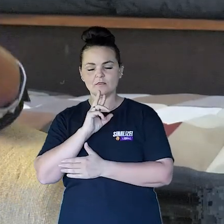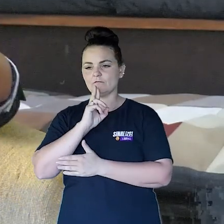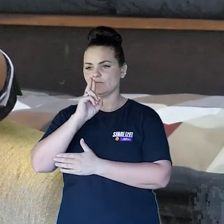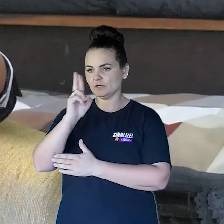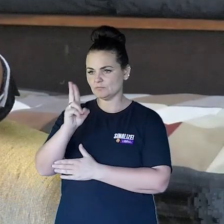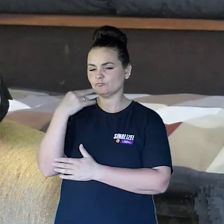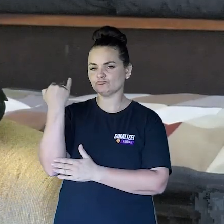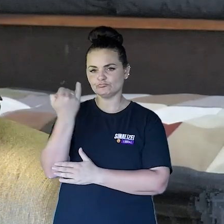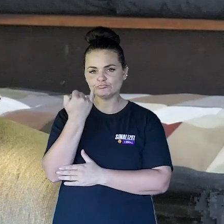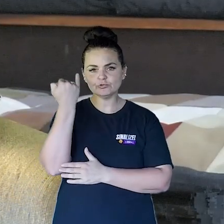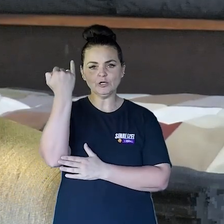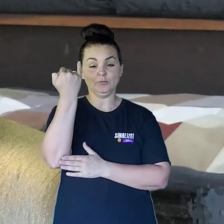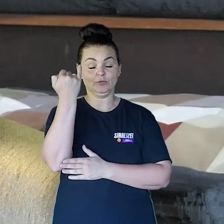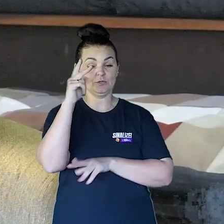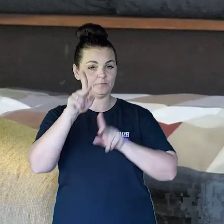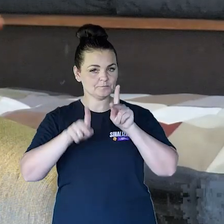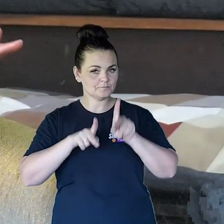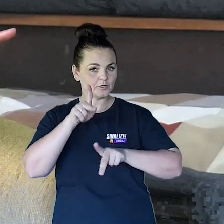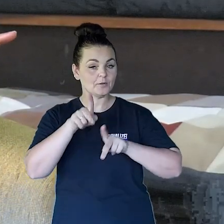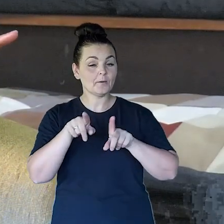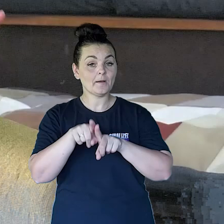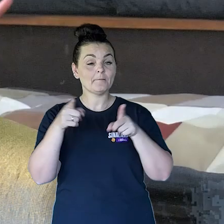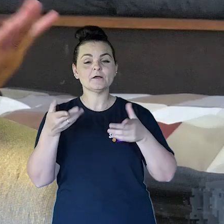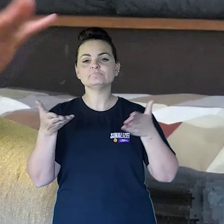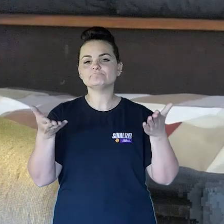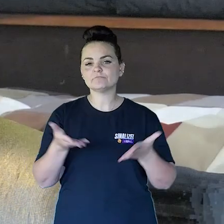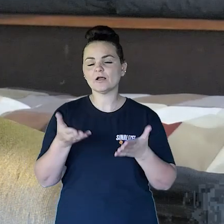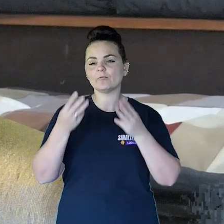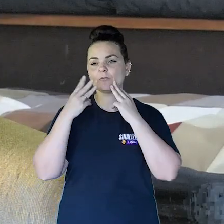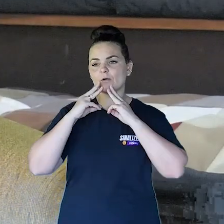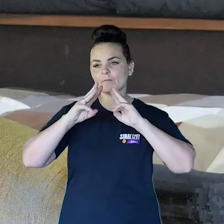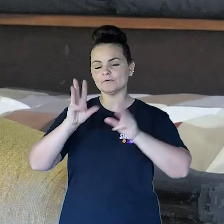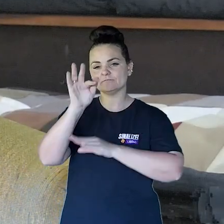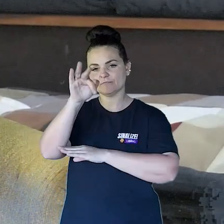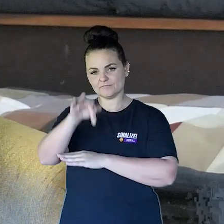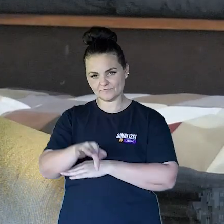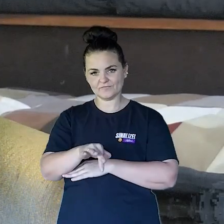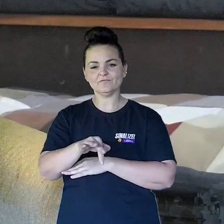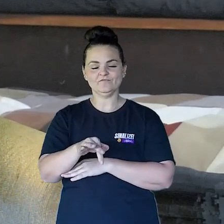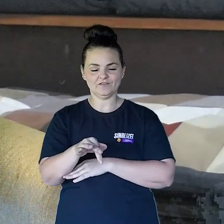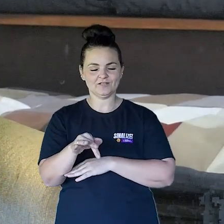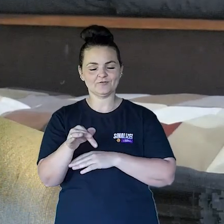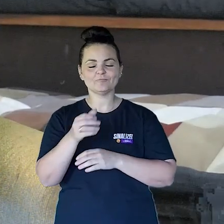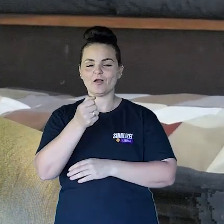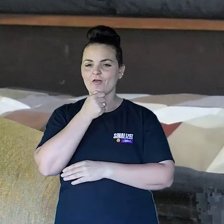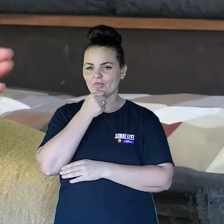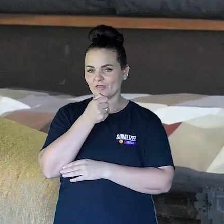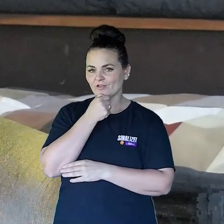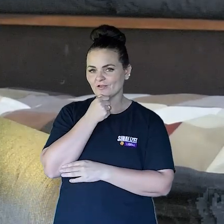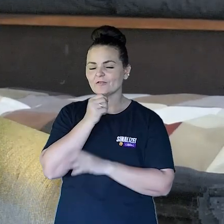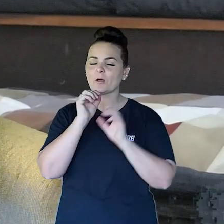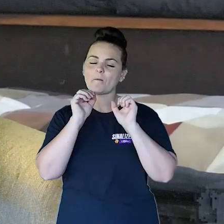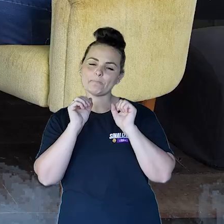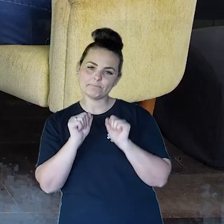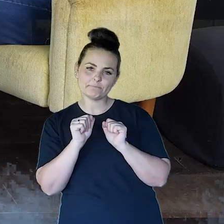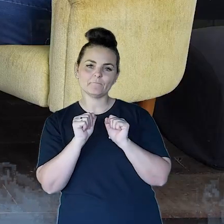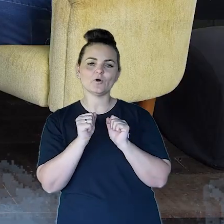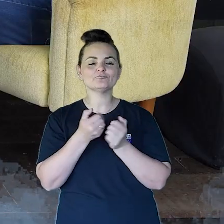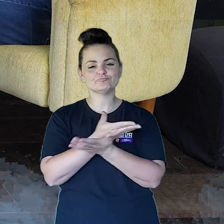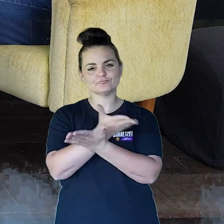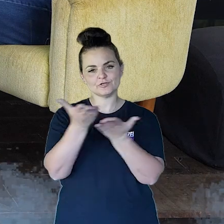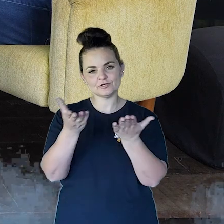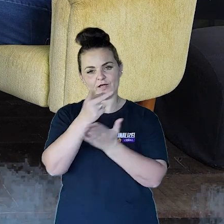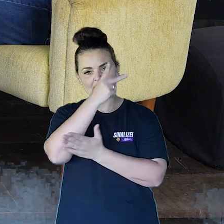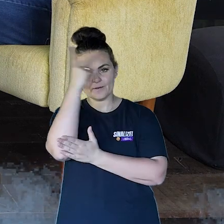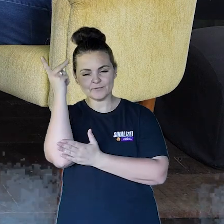muito importantes para a nossa população, mas agora é uma mensagem final de encerramento da nossa entrevista que o senhor pode deixar para os